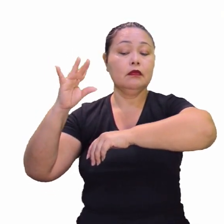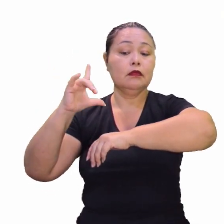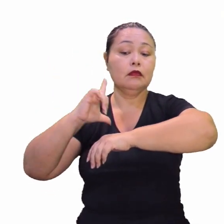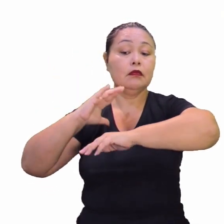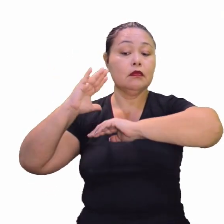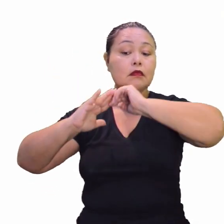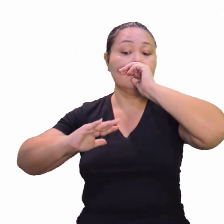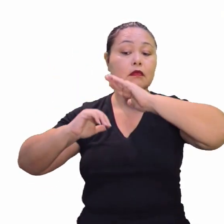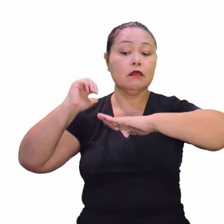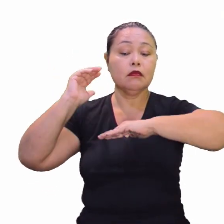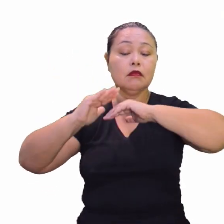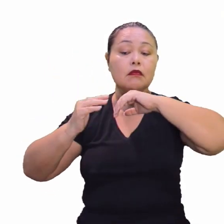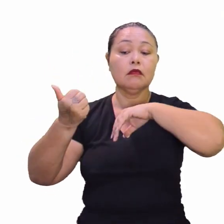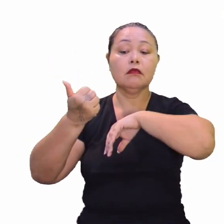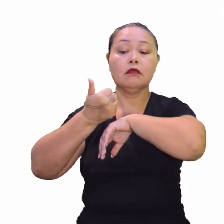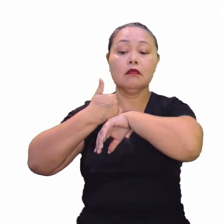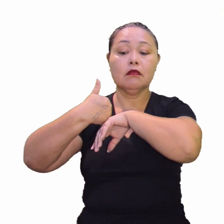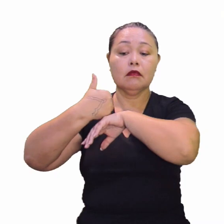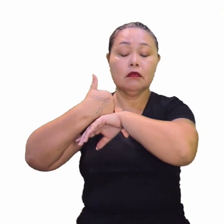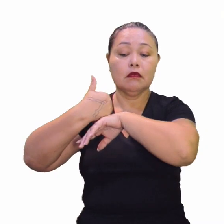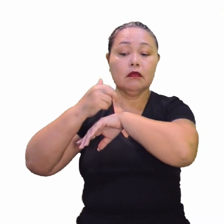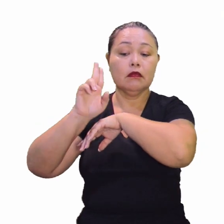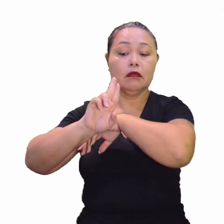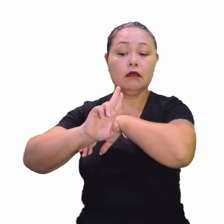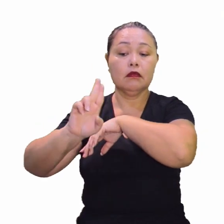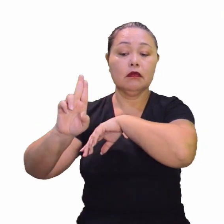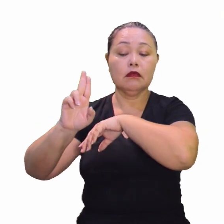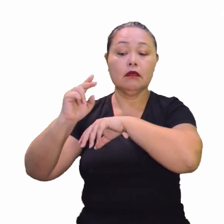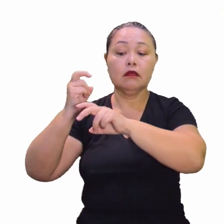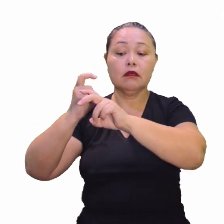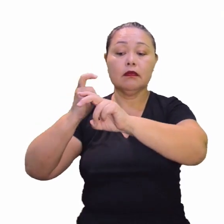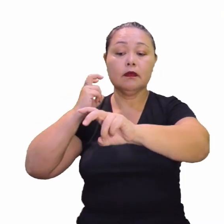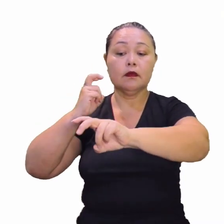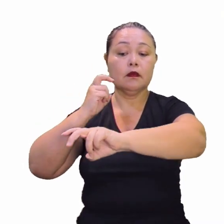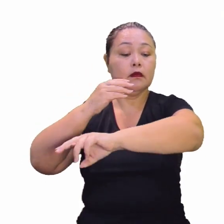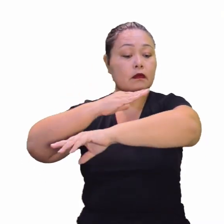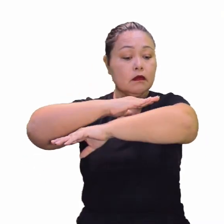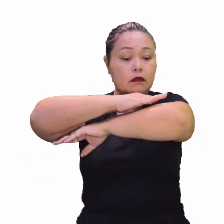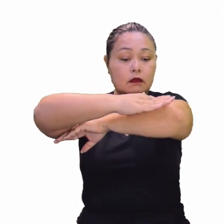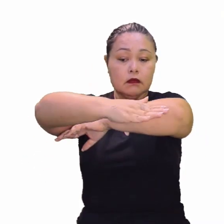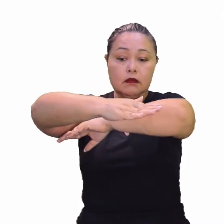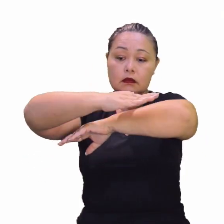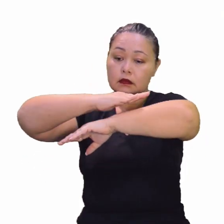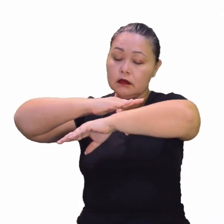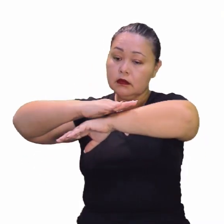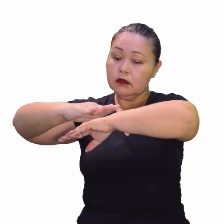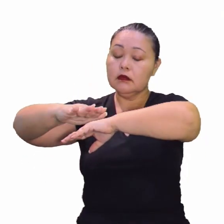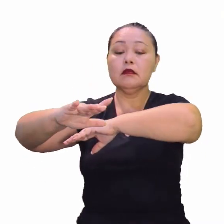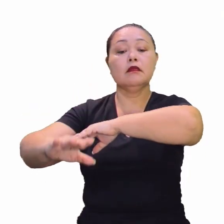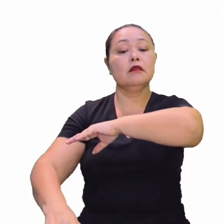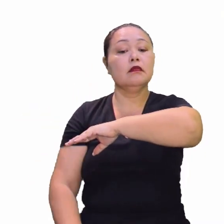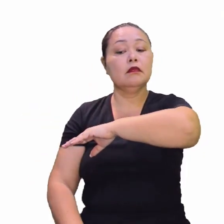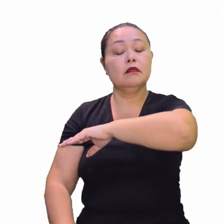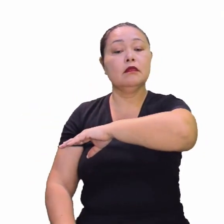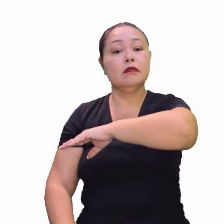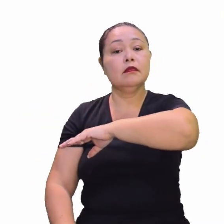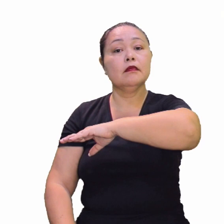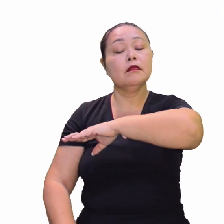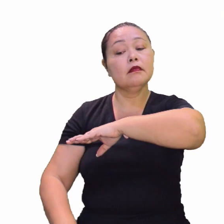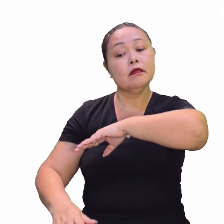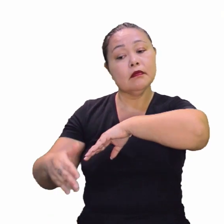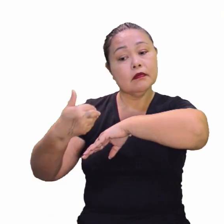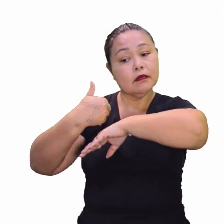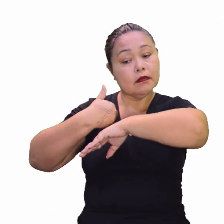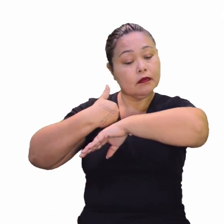Existem profissionais chamados engenheiros de estrada. De estrada, né? É isso? Exato. Para